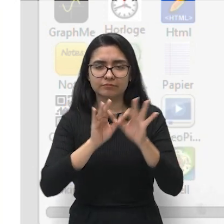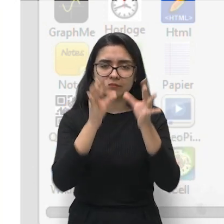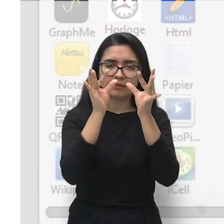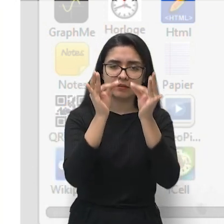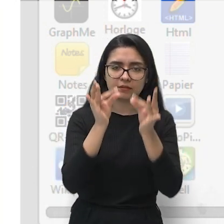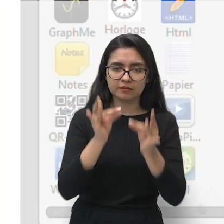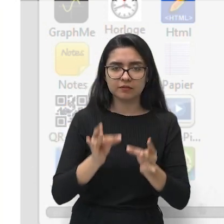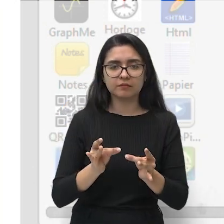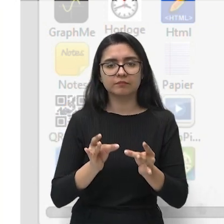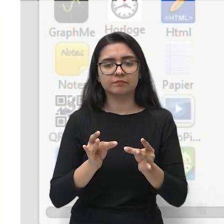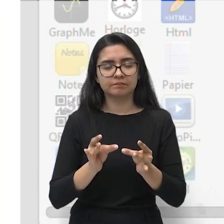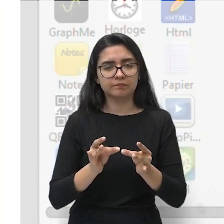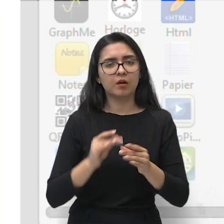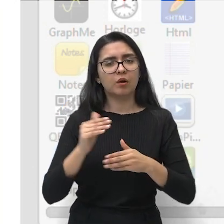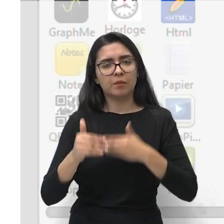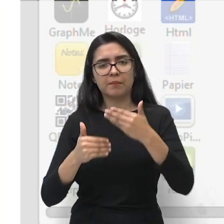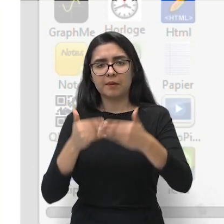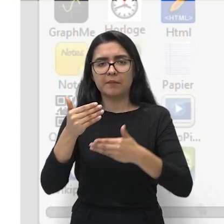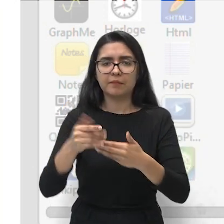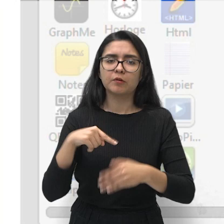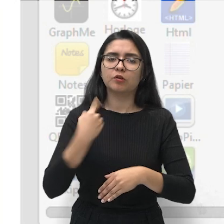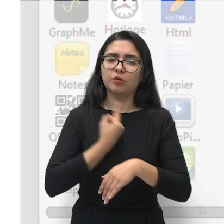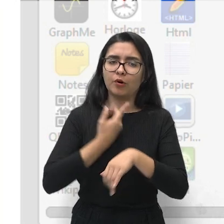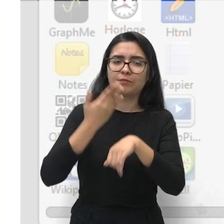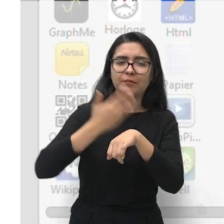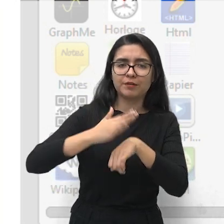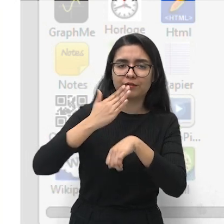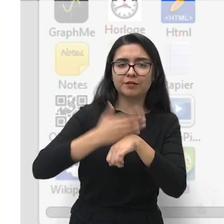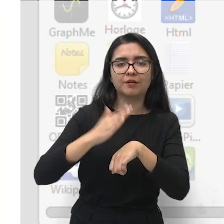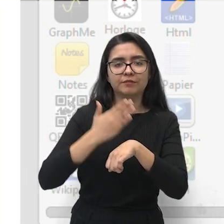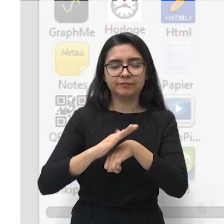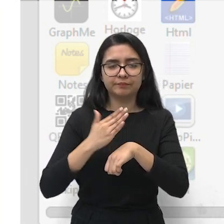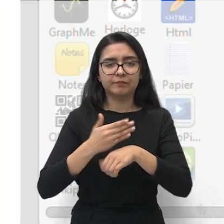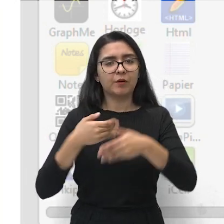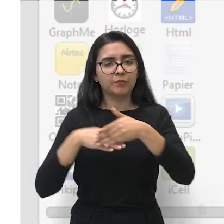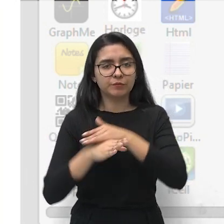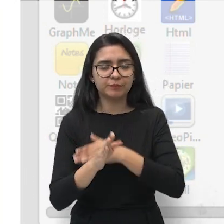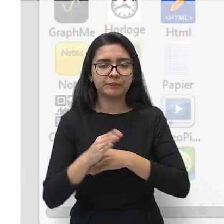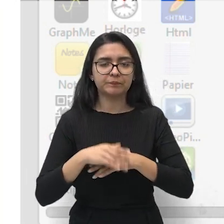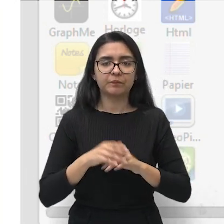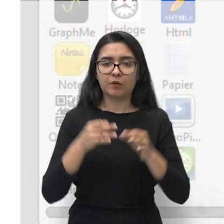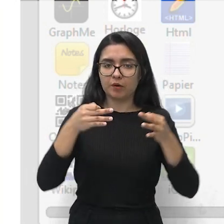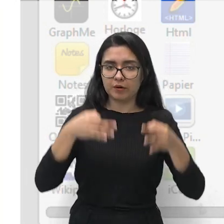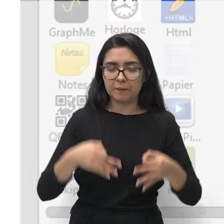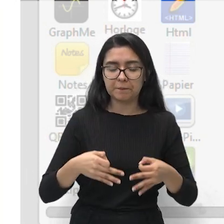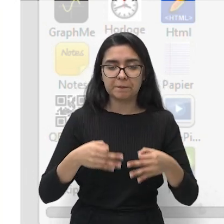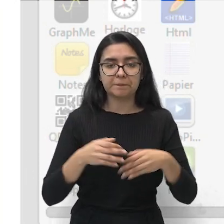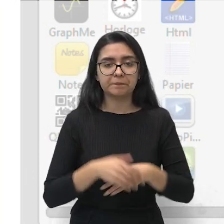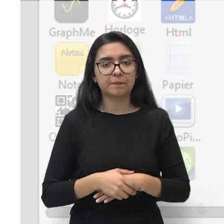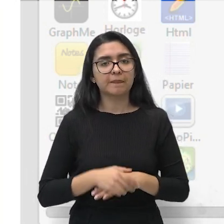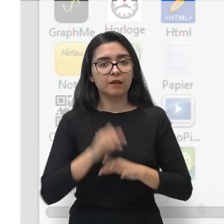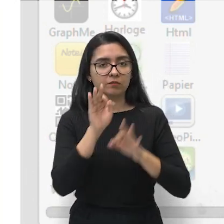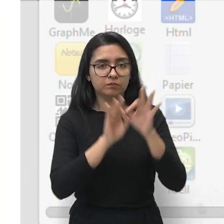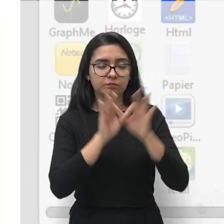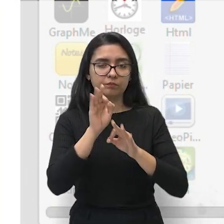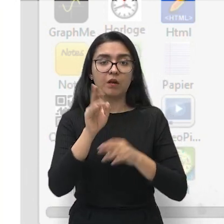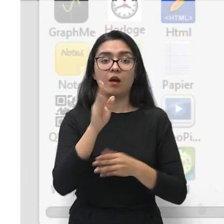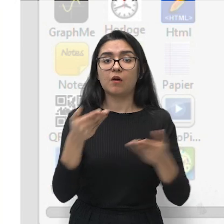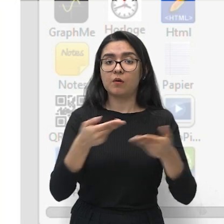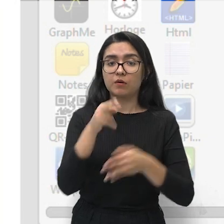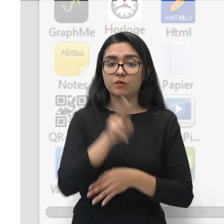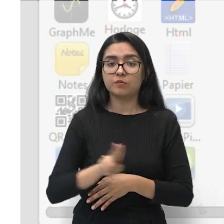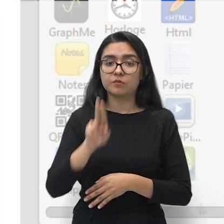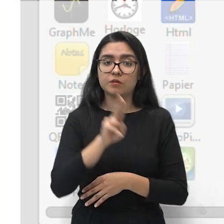essa habilidade a gente vai adquirindo com a prática. Posicionou? Beleza. Agora, utilizamos aqui, né,